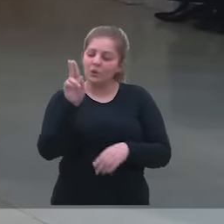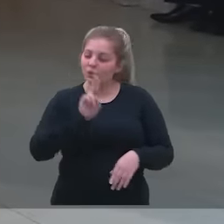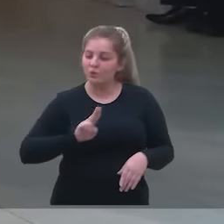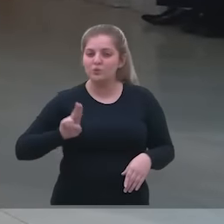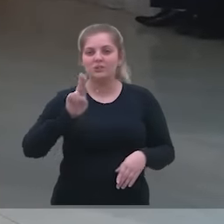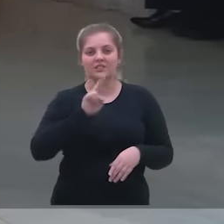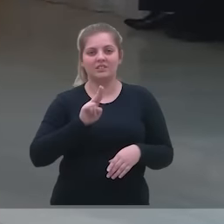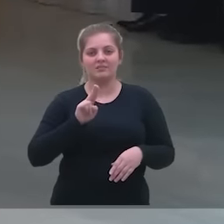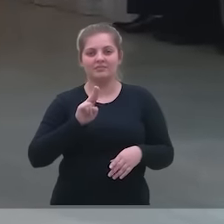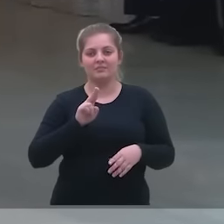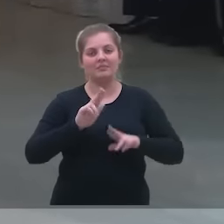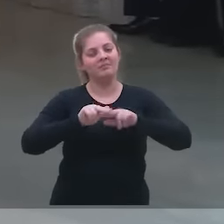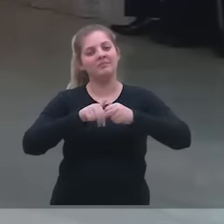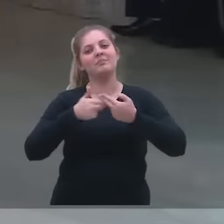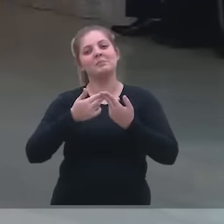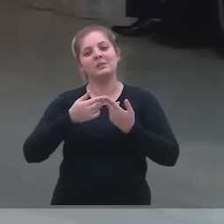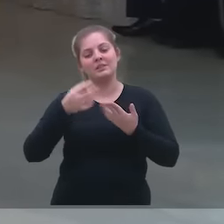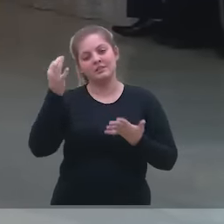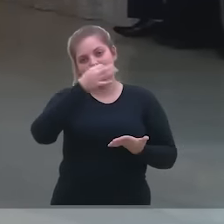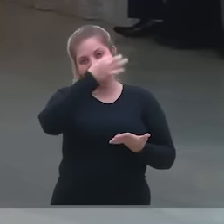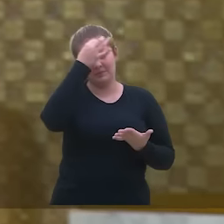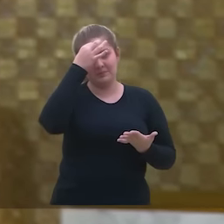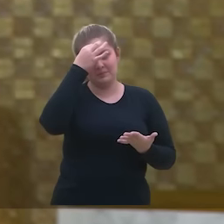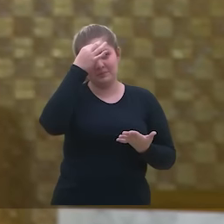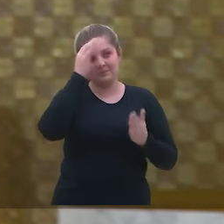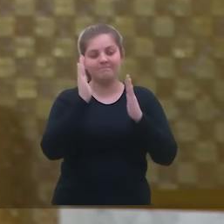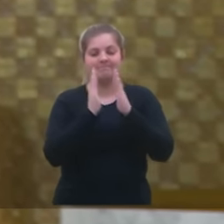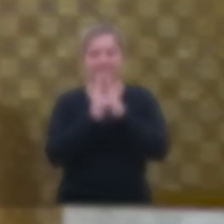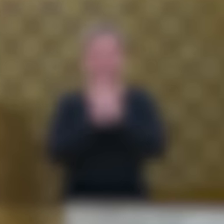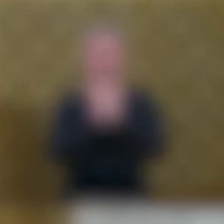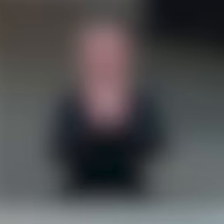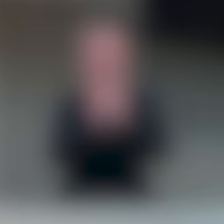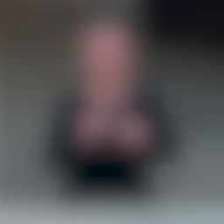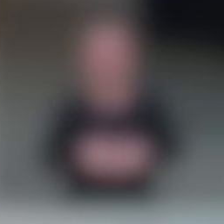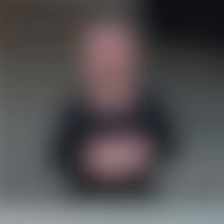usar pelo Espírito Santo amém